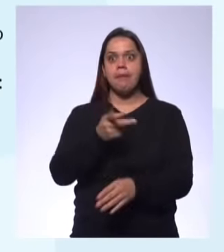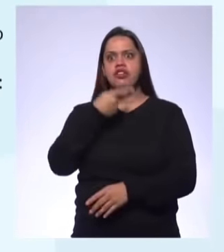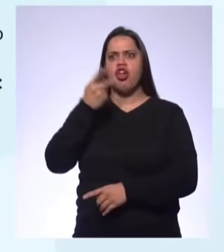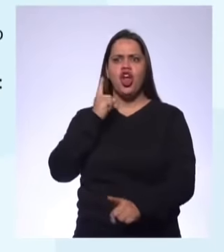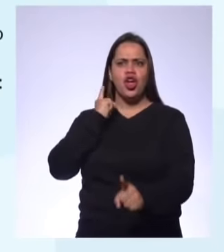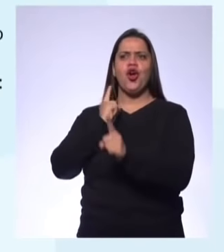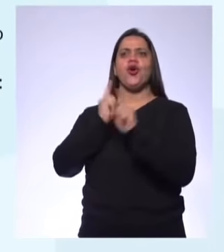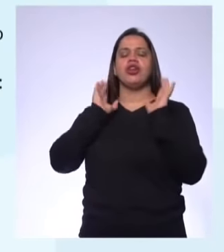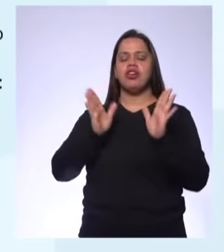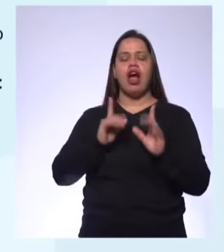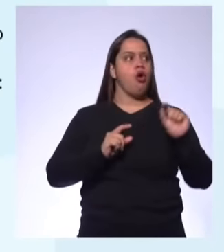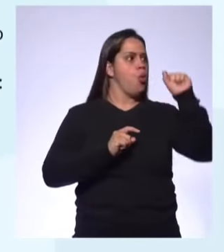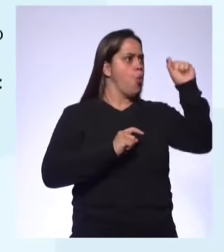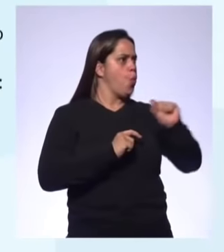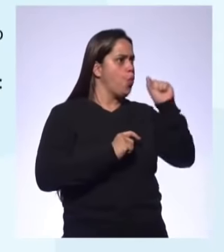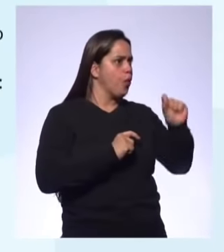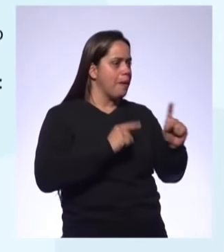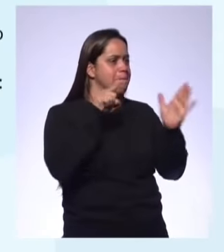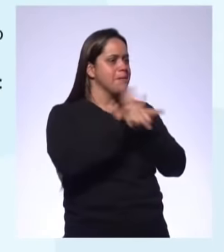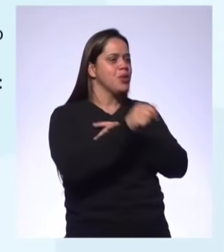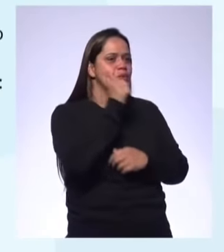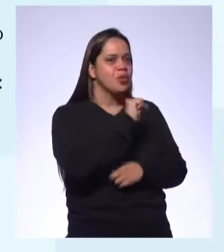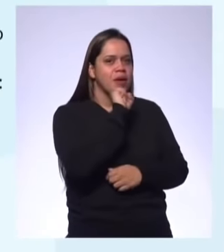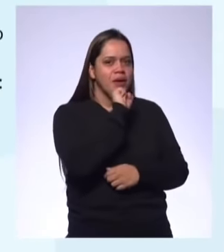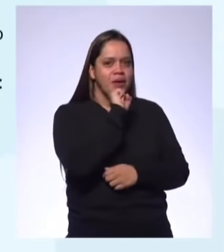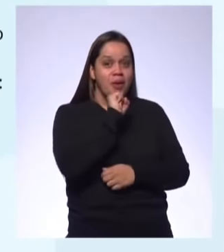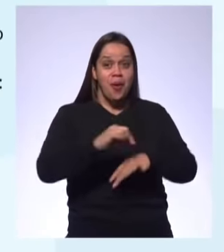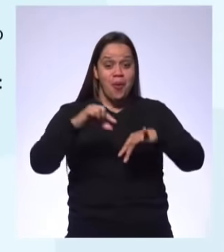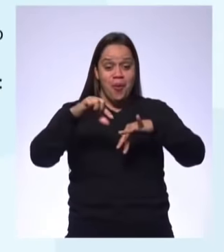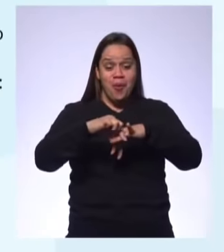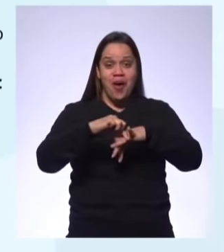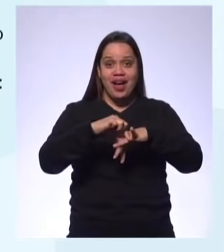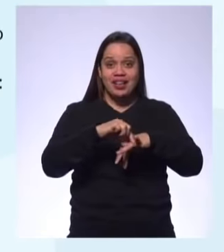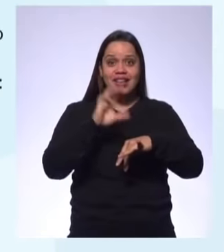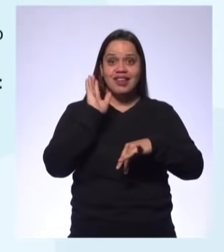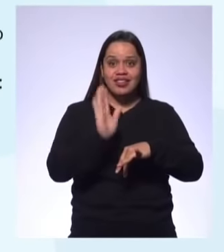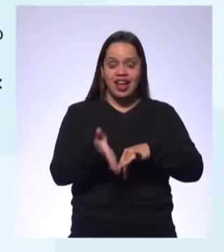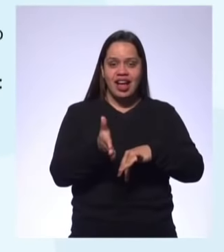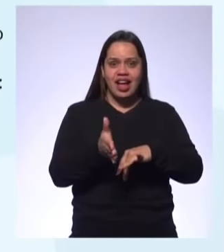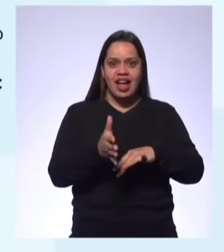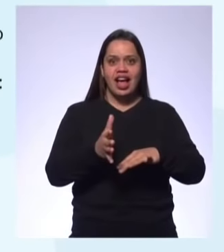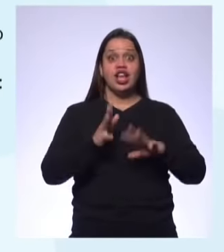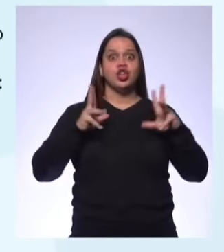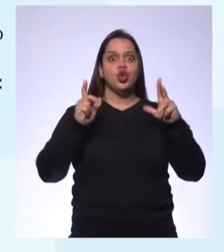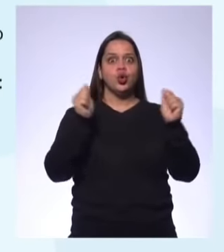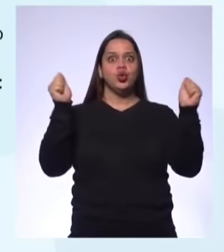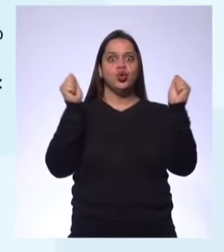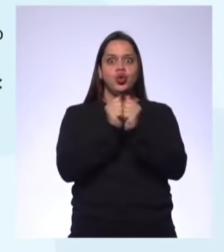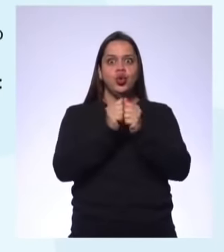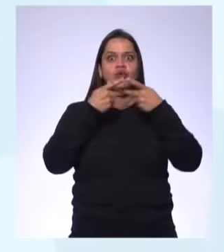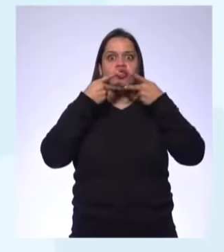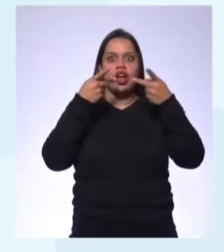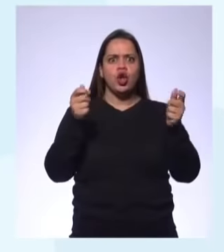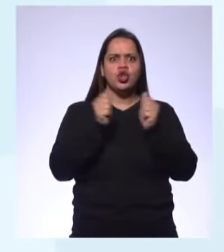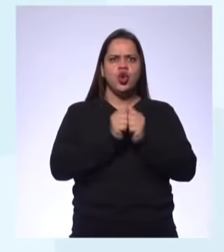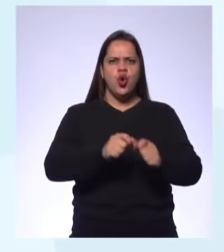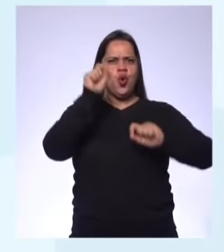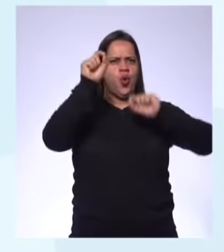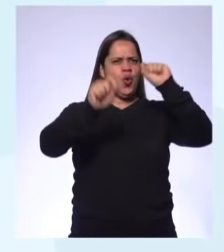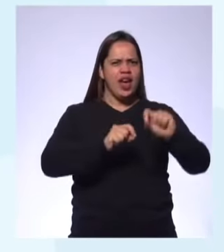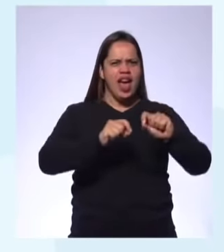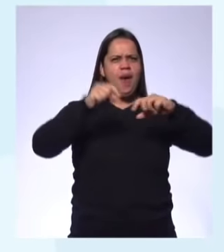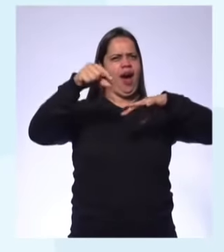quê? Perguntou a mãe. O anel! Todos falaram ao mesmo tempo. O